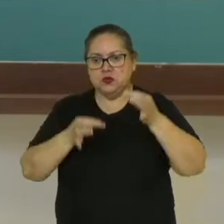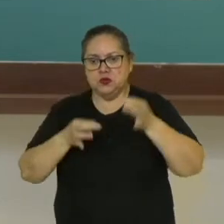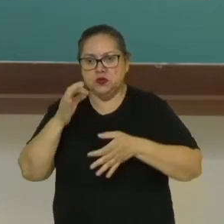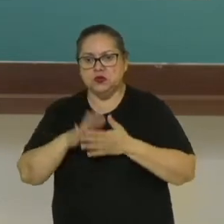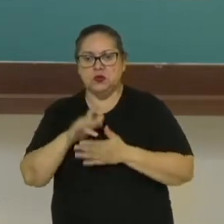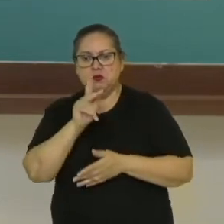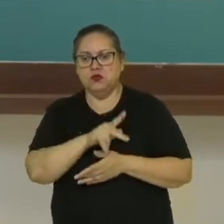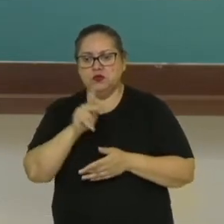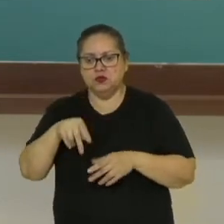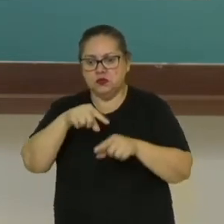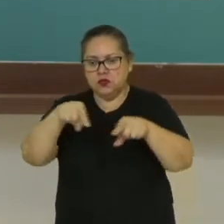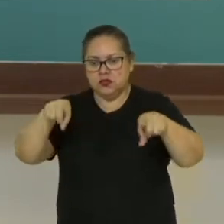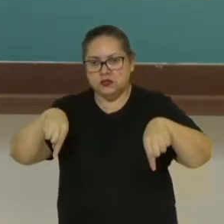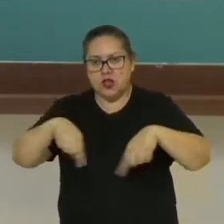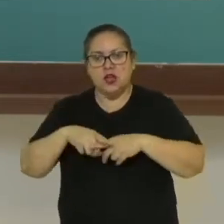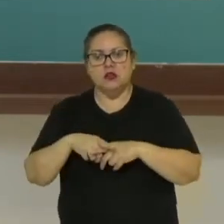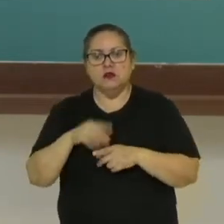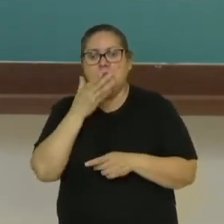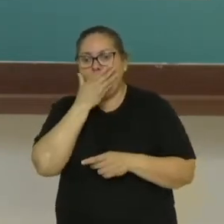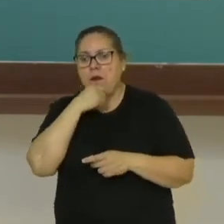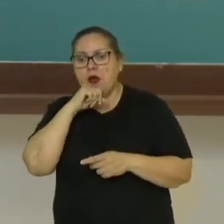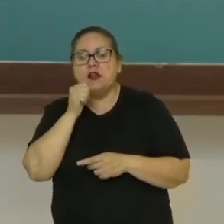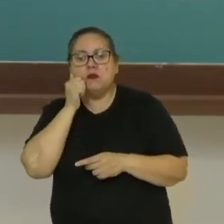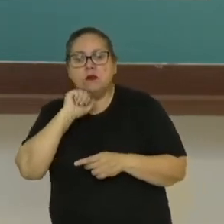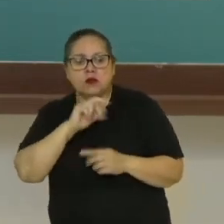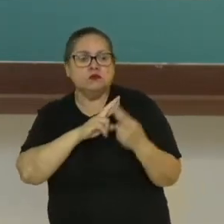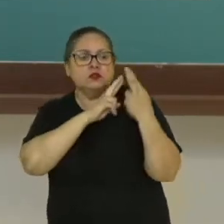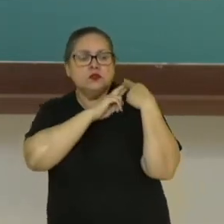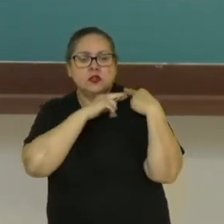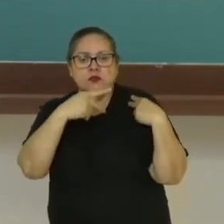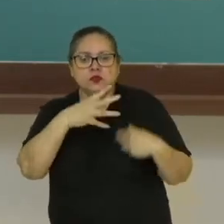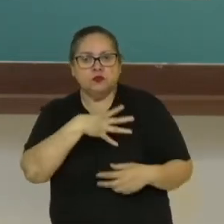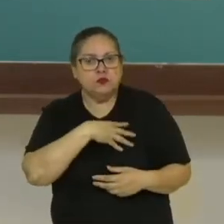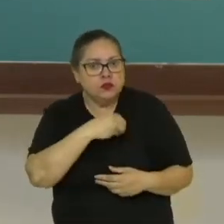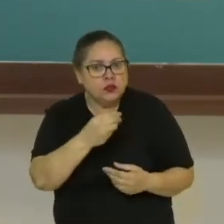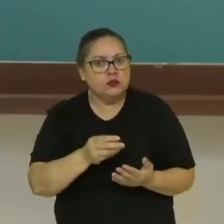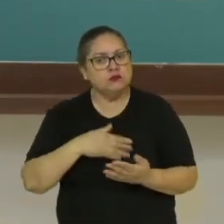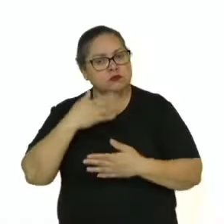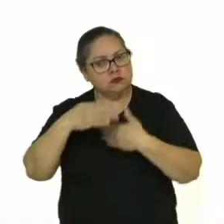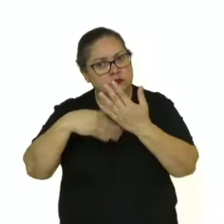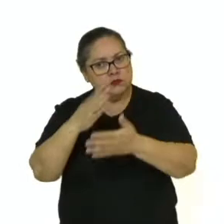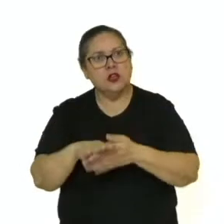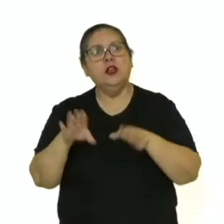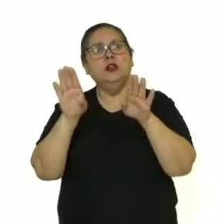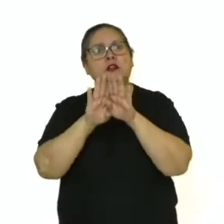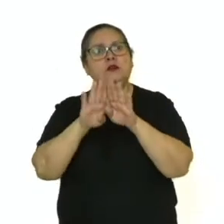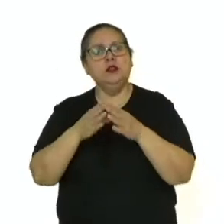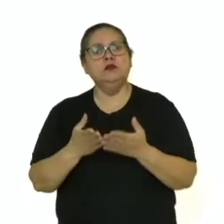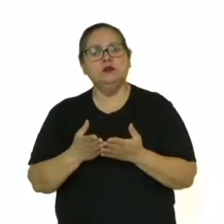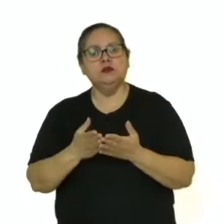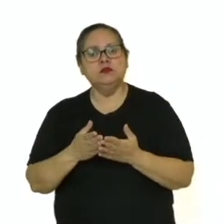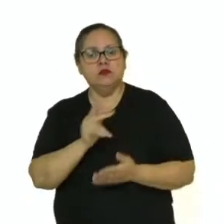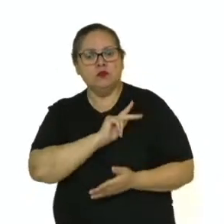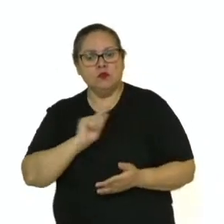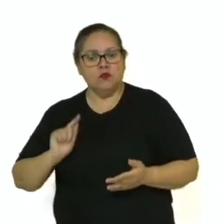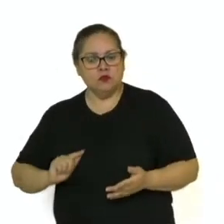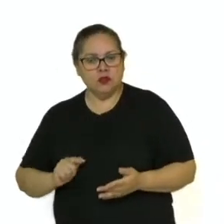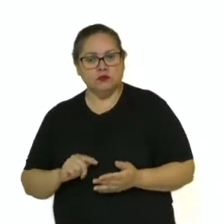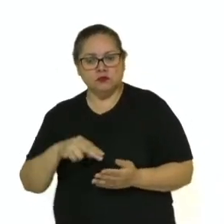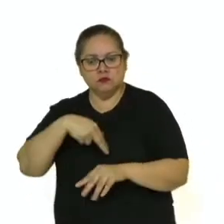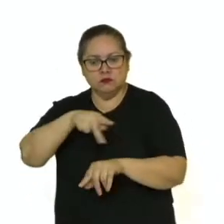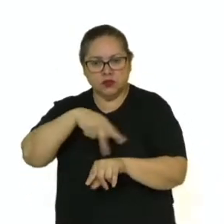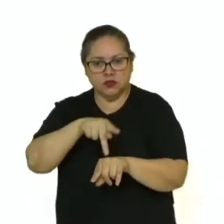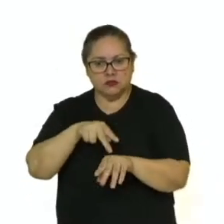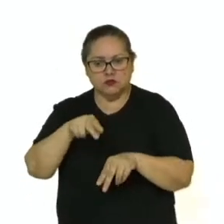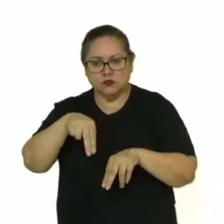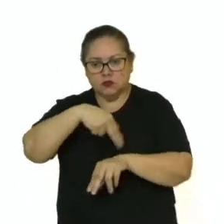de um professor em sala de aula, de um pai e mamãe, de um responsável com seu filho, e assim por diante. E também as ações de governar um país, uma nação.